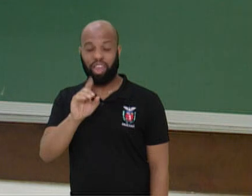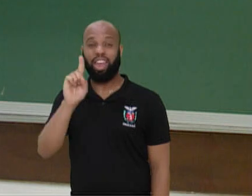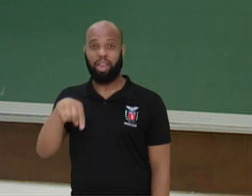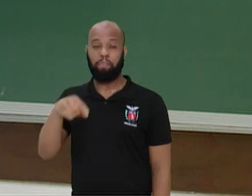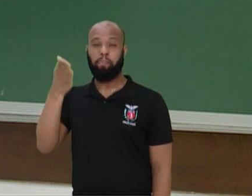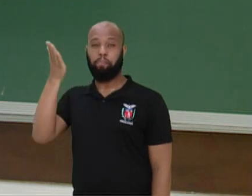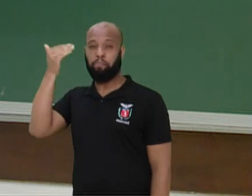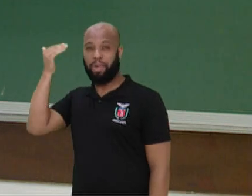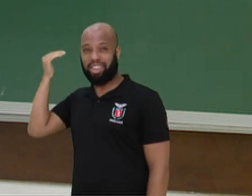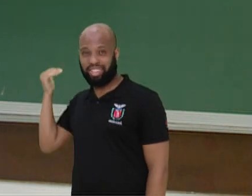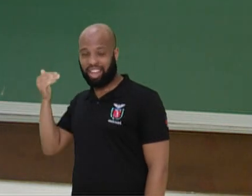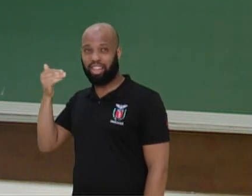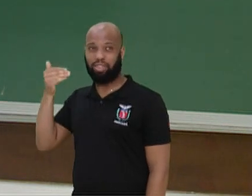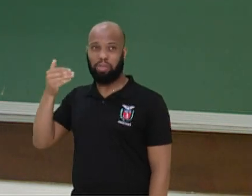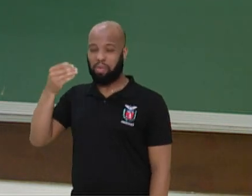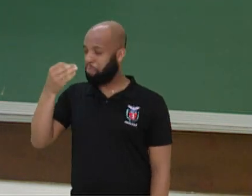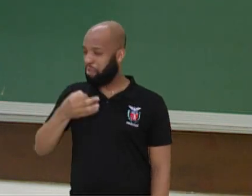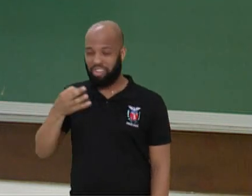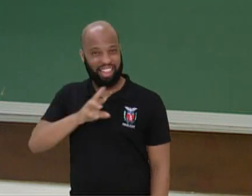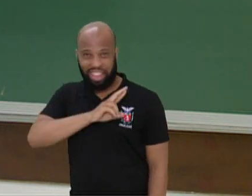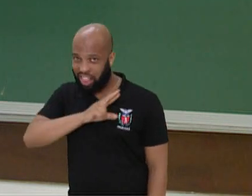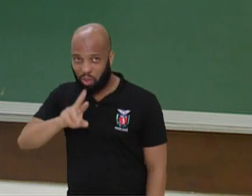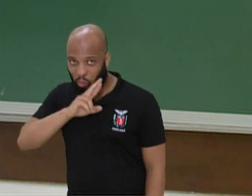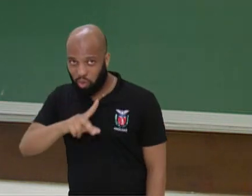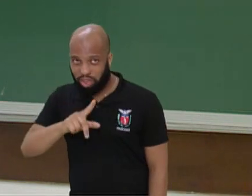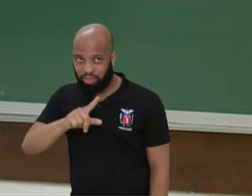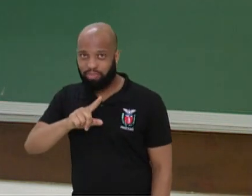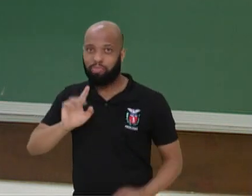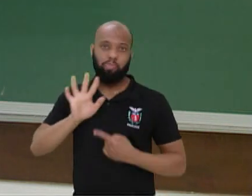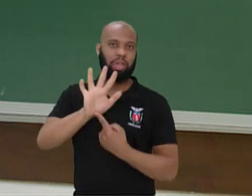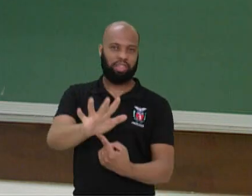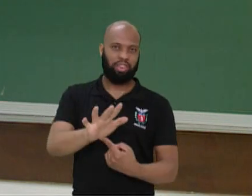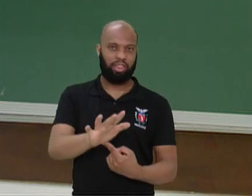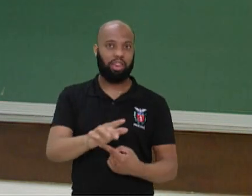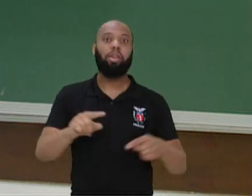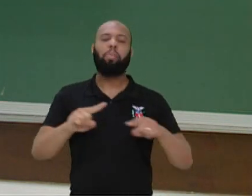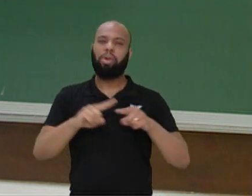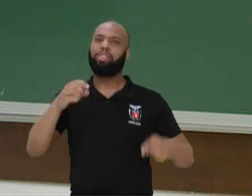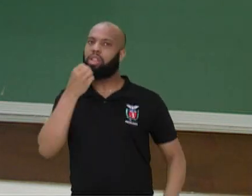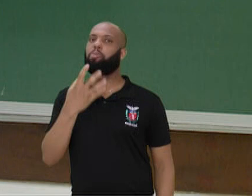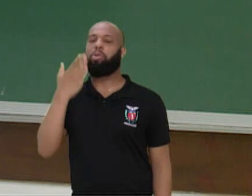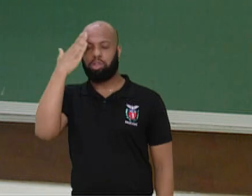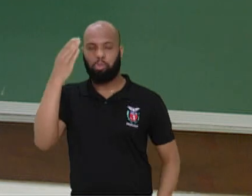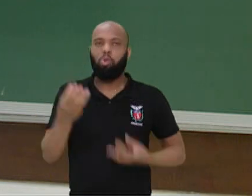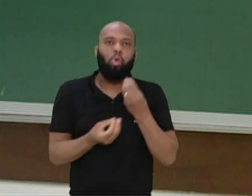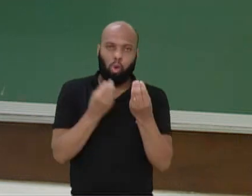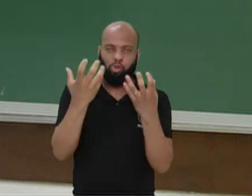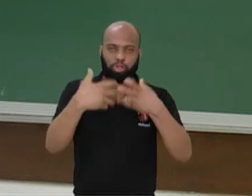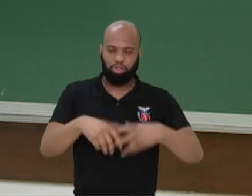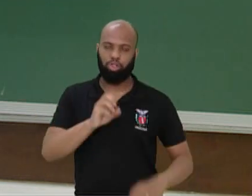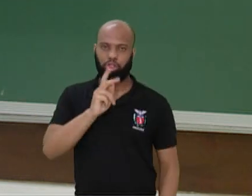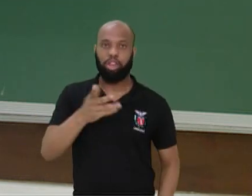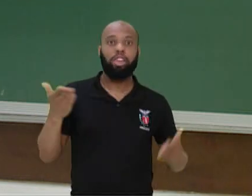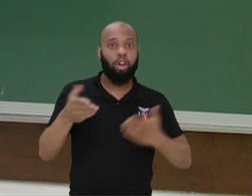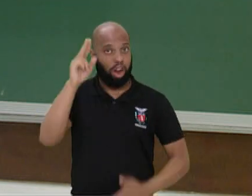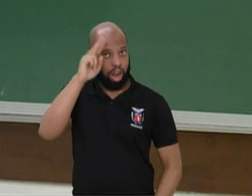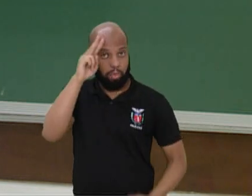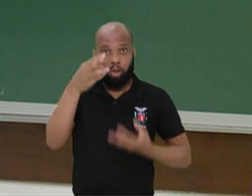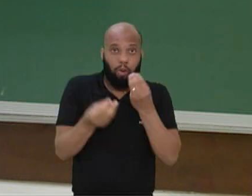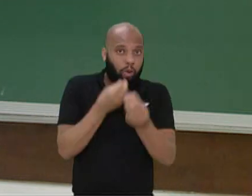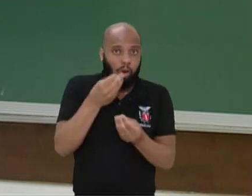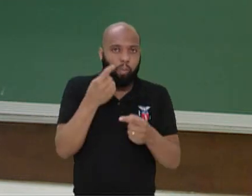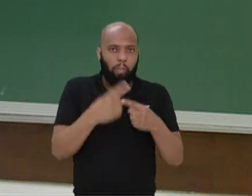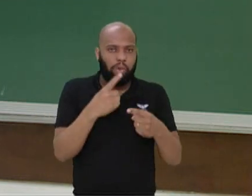esse nome, claro que não precisa, mas é sempre bom saber que ele existe, não é verdade? Então vamos recordar um pouquinho porque